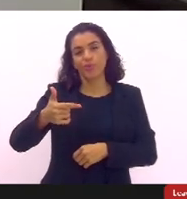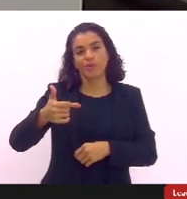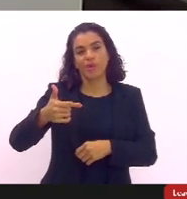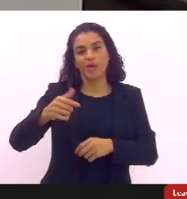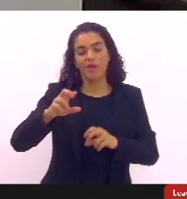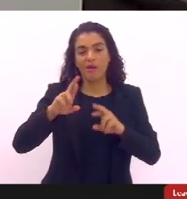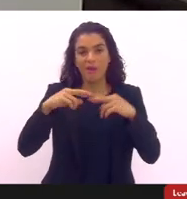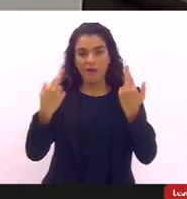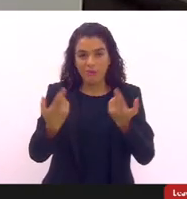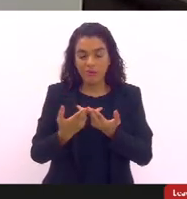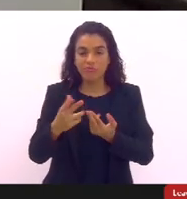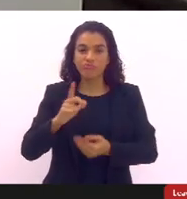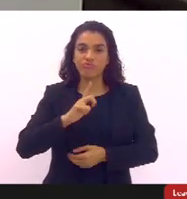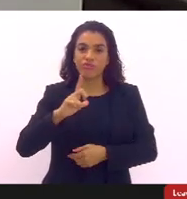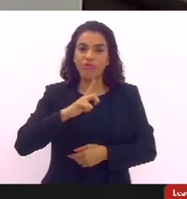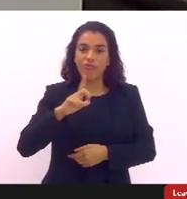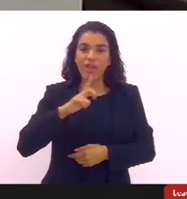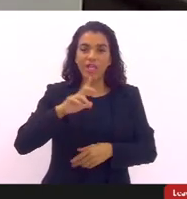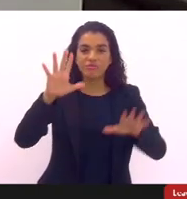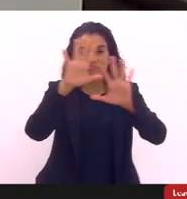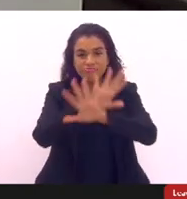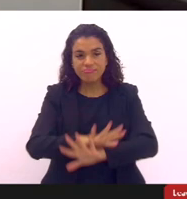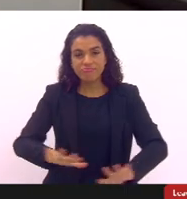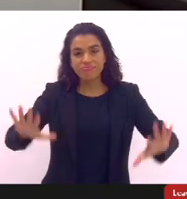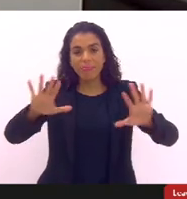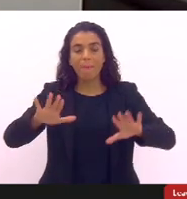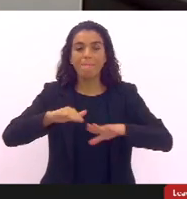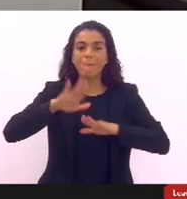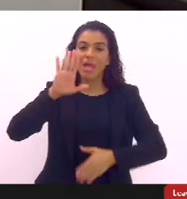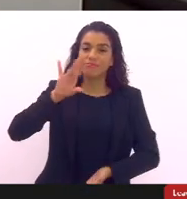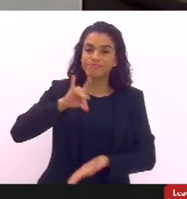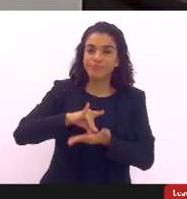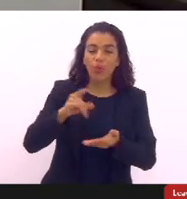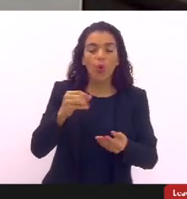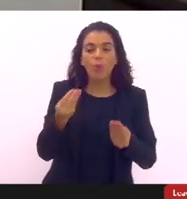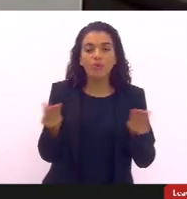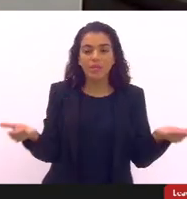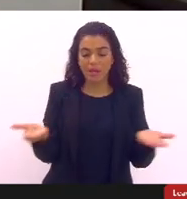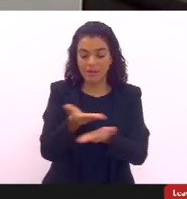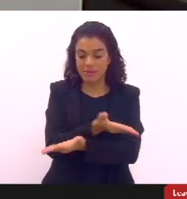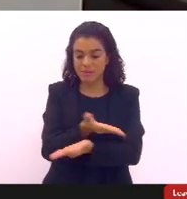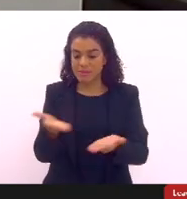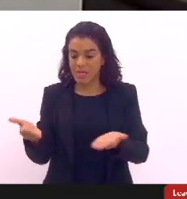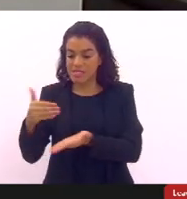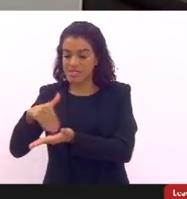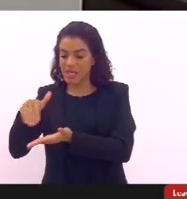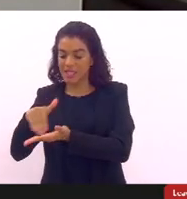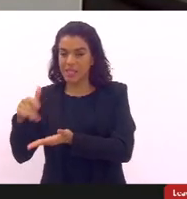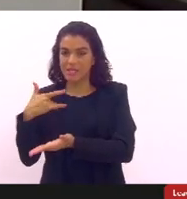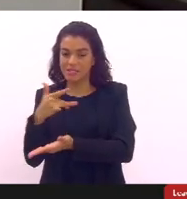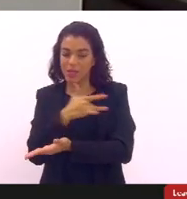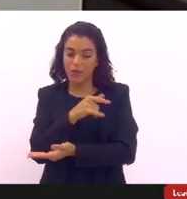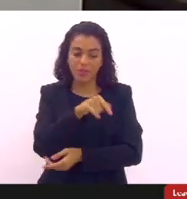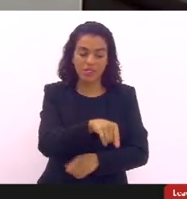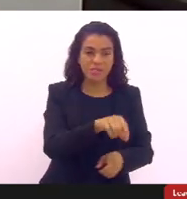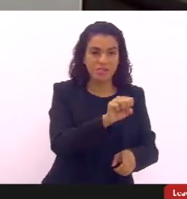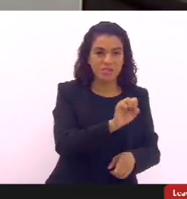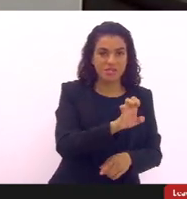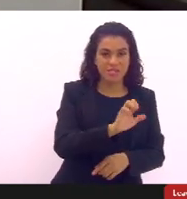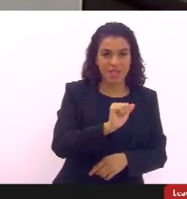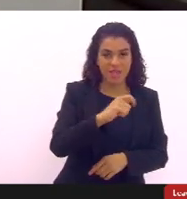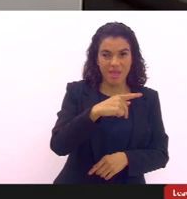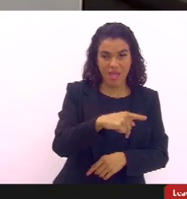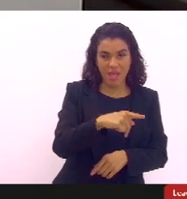a gente tivesse uma visão mais concreta de como está essa tratativa com a Secretaria de Saúde no que se refere